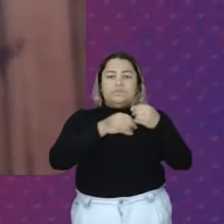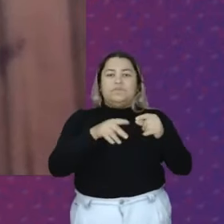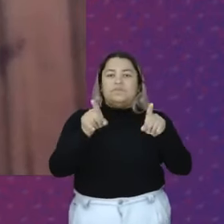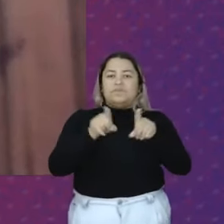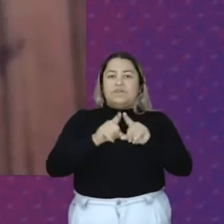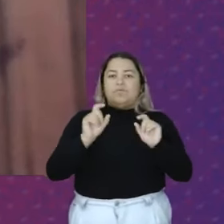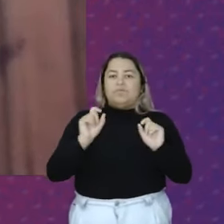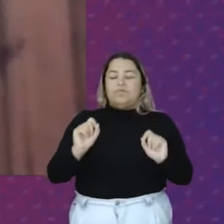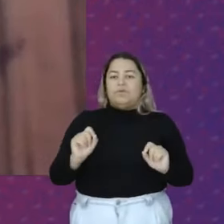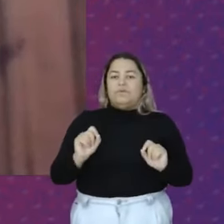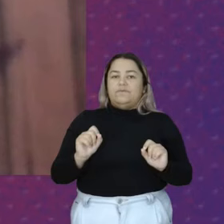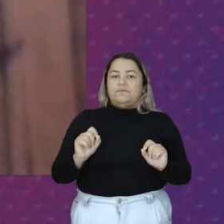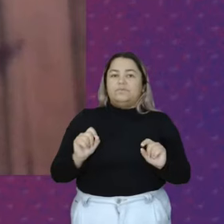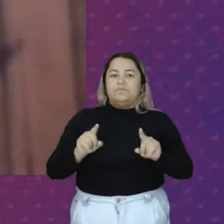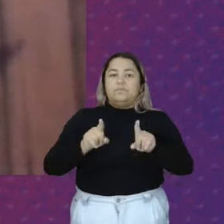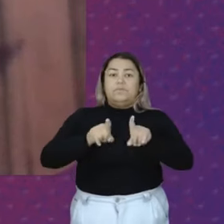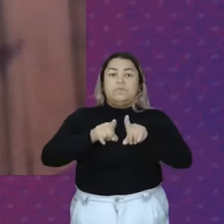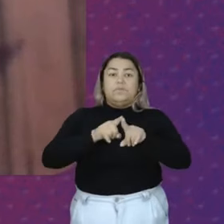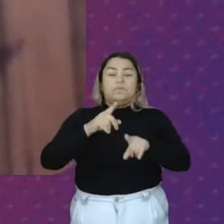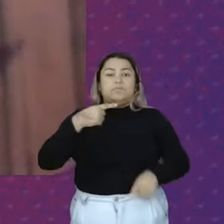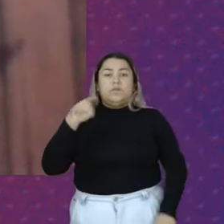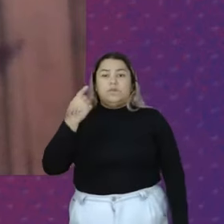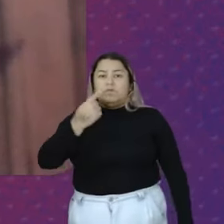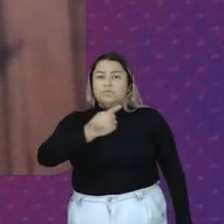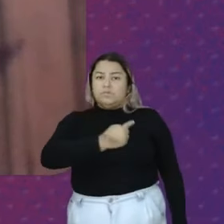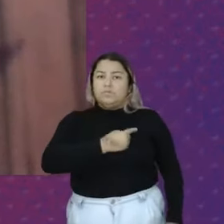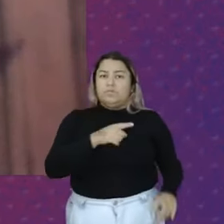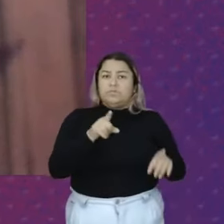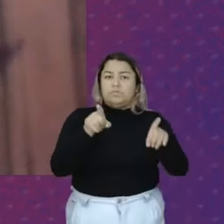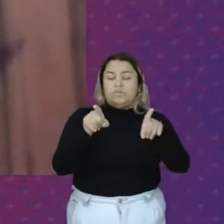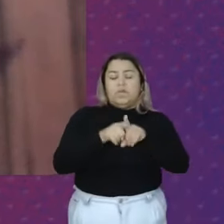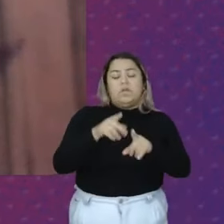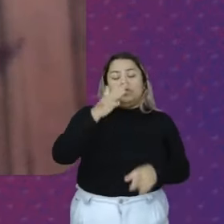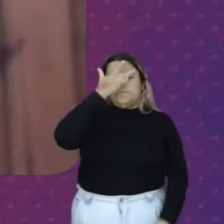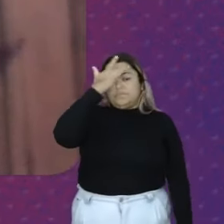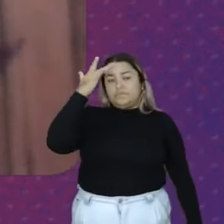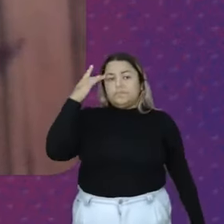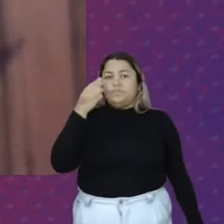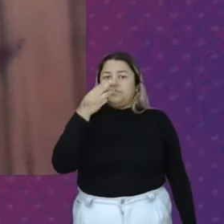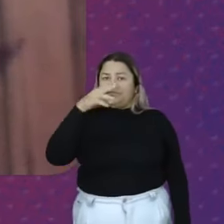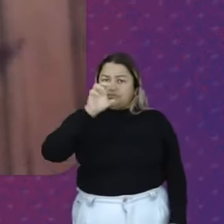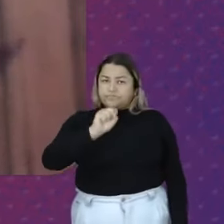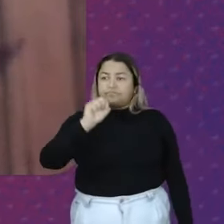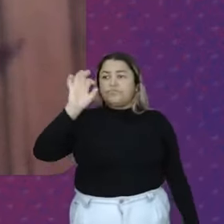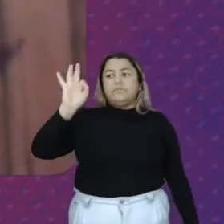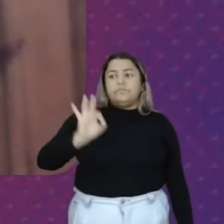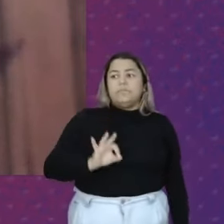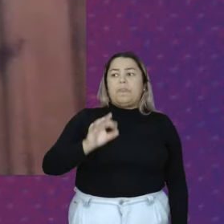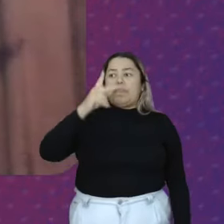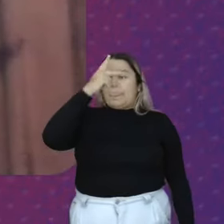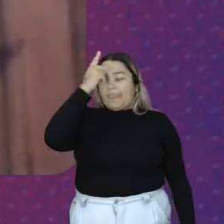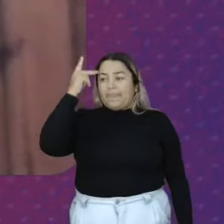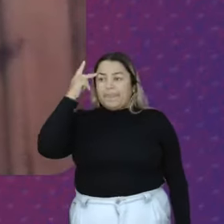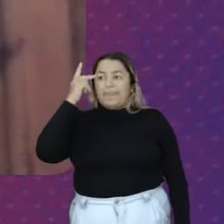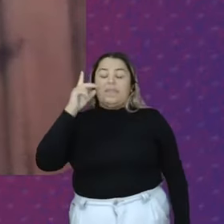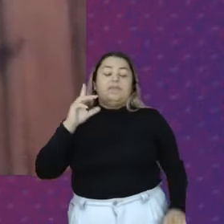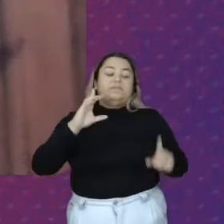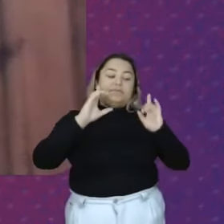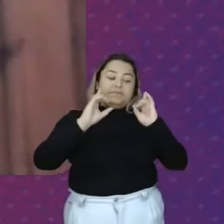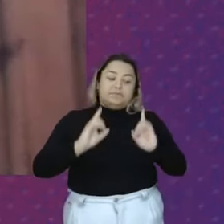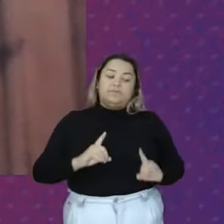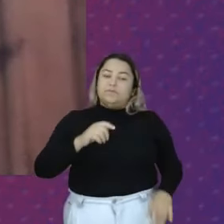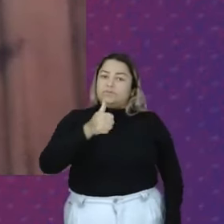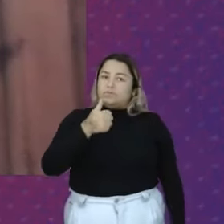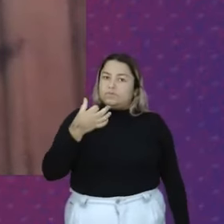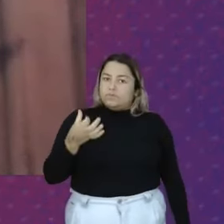junto com superior completo né aí a gente fica com as pessoas com deficiência com 38% e as pessoas com deficiência com